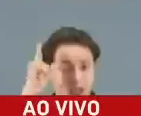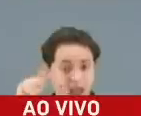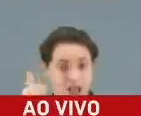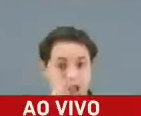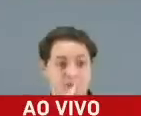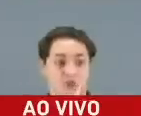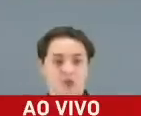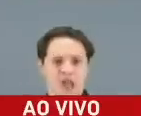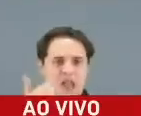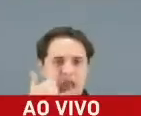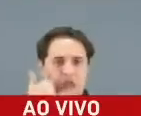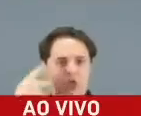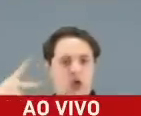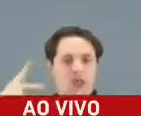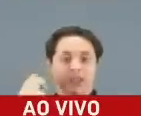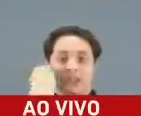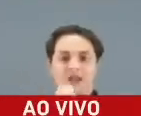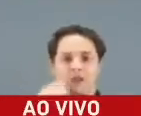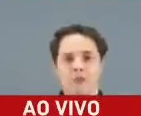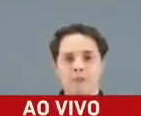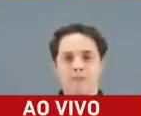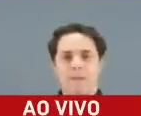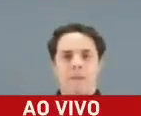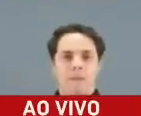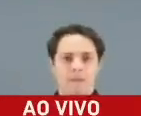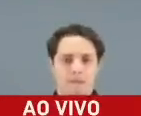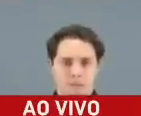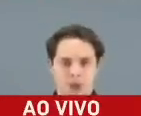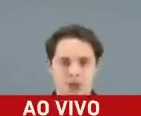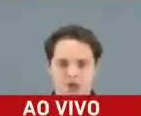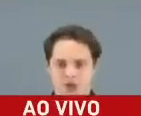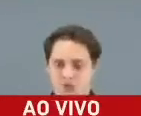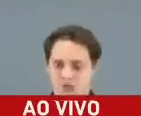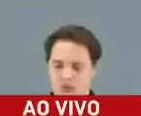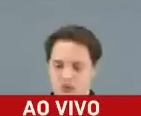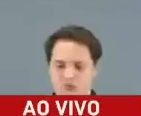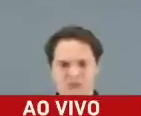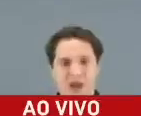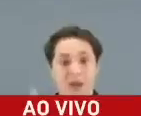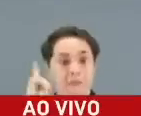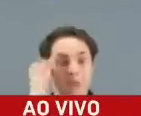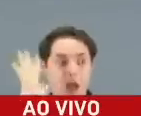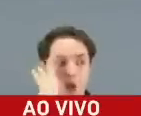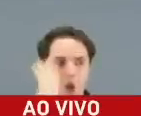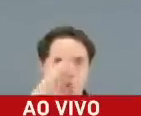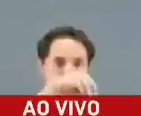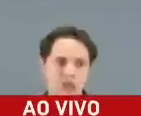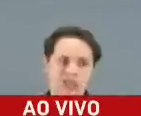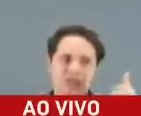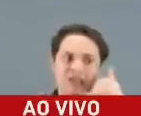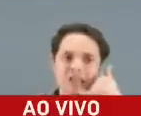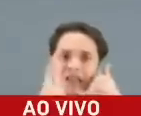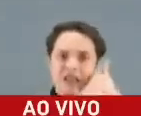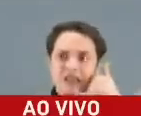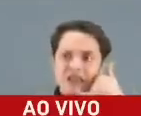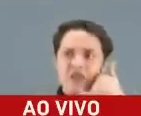telefone do senador Marcos Duval. Imagino que esteja lá, agregado ao que está no seu telefone, que ainda não veio